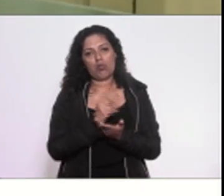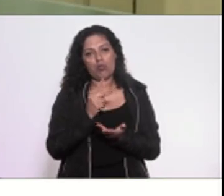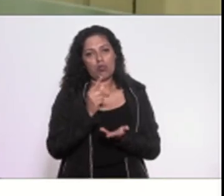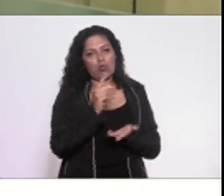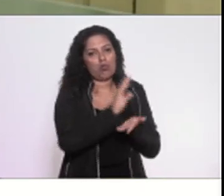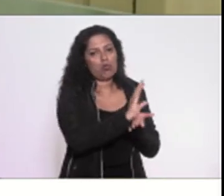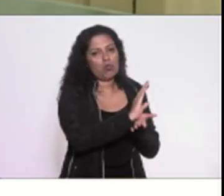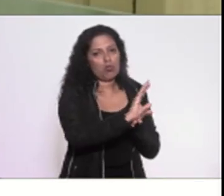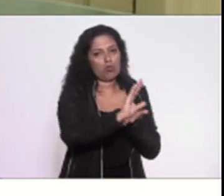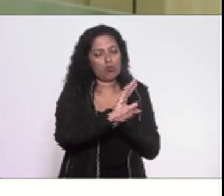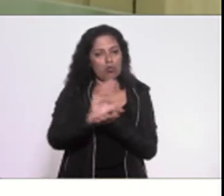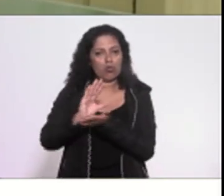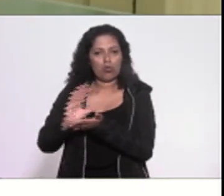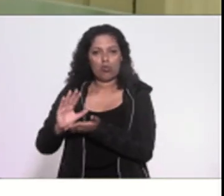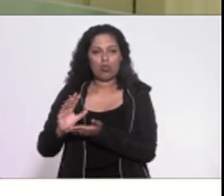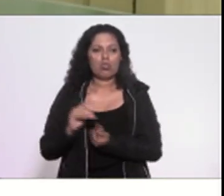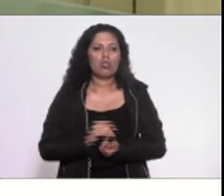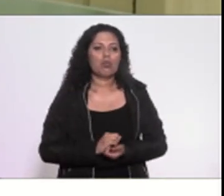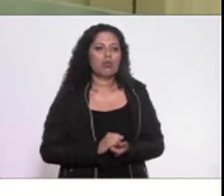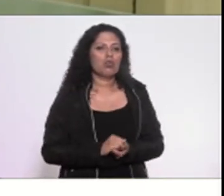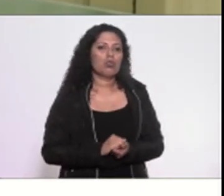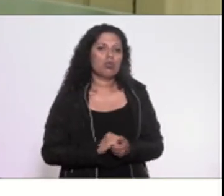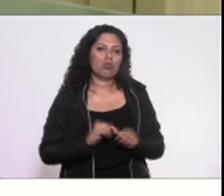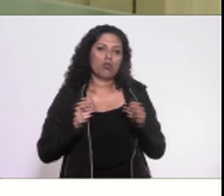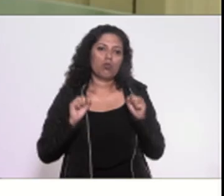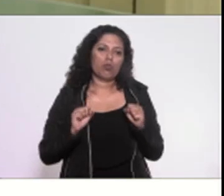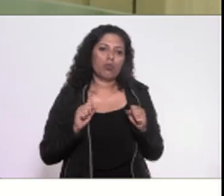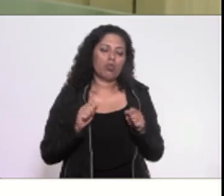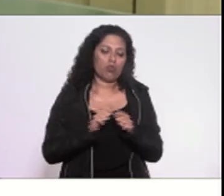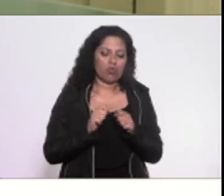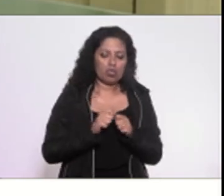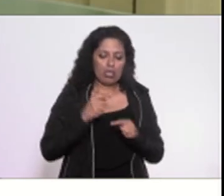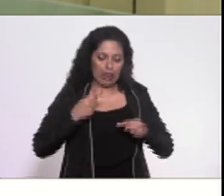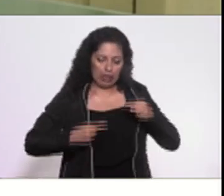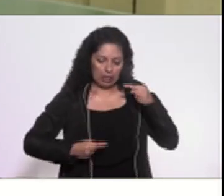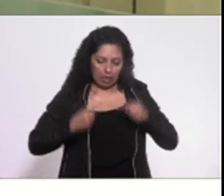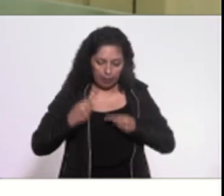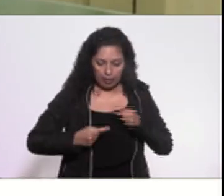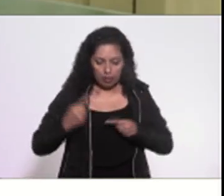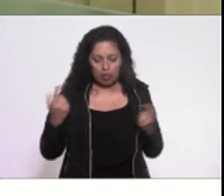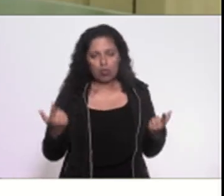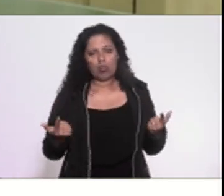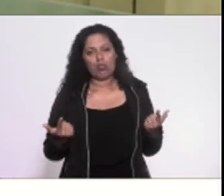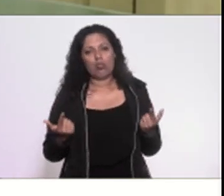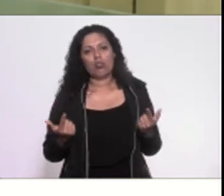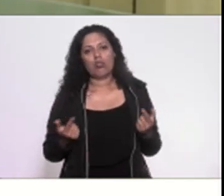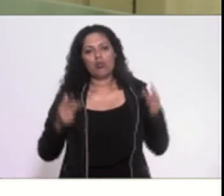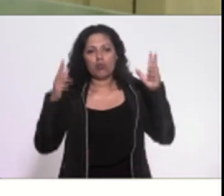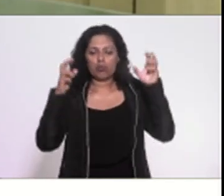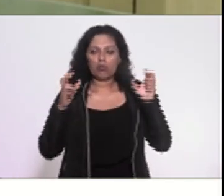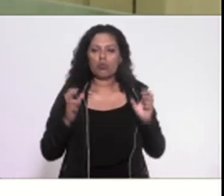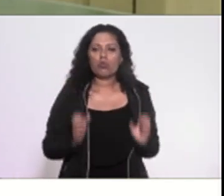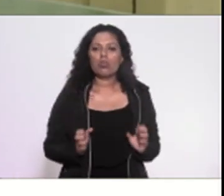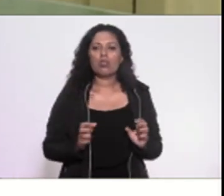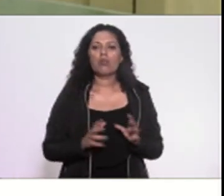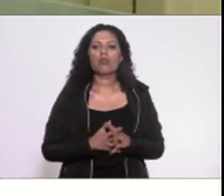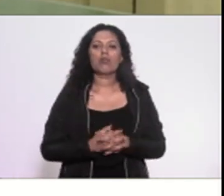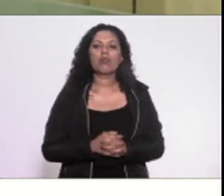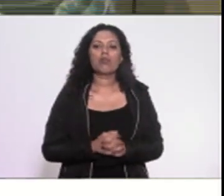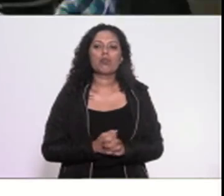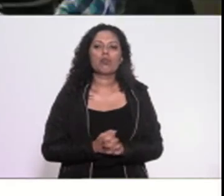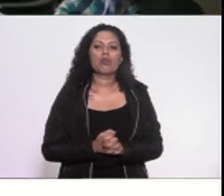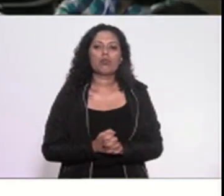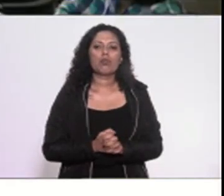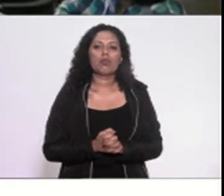num orçamento mais curto, a gente ter que debater sobre isso. Nós temos mas não aqui, eu que